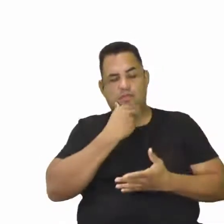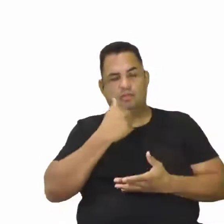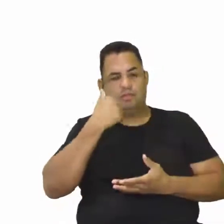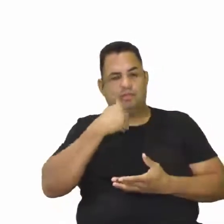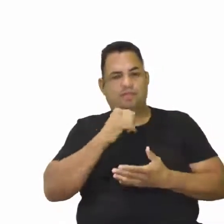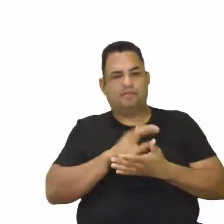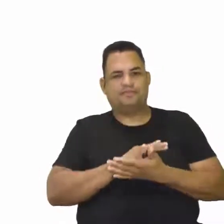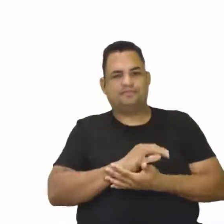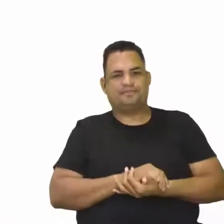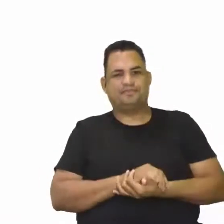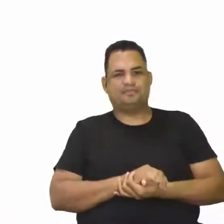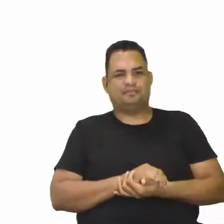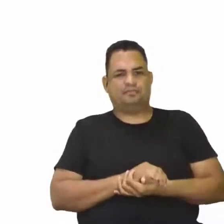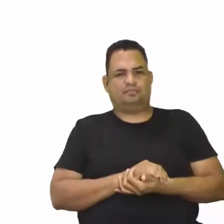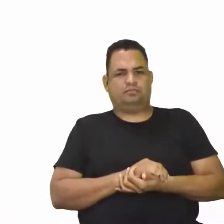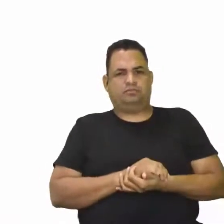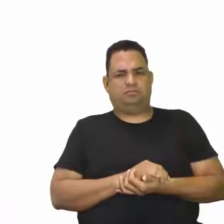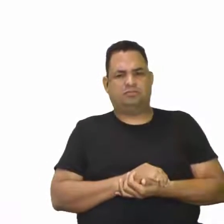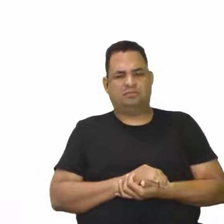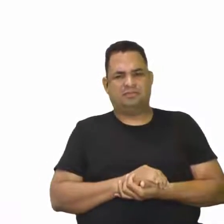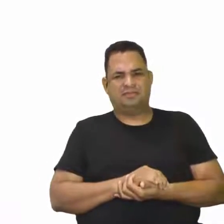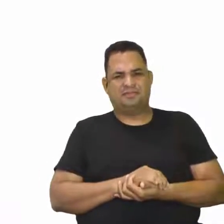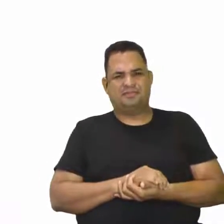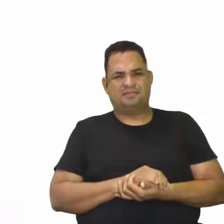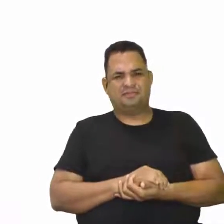a gente pode voltar lá, ó. Aqui, ó.